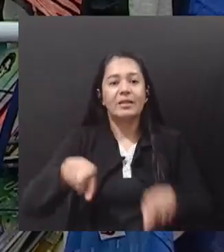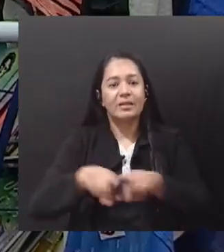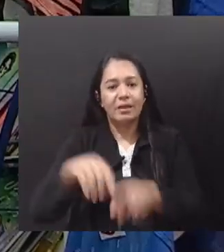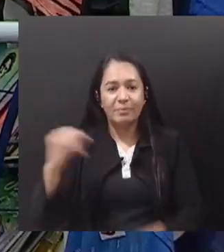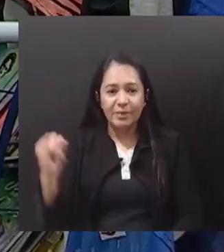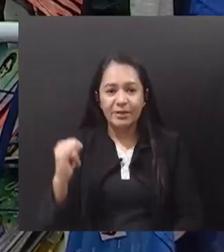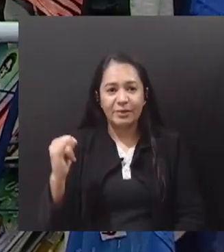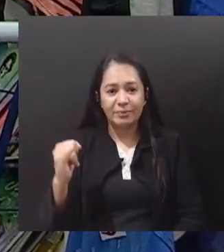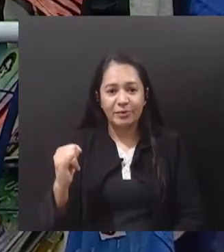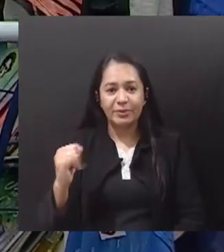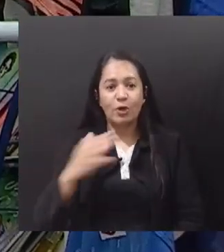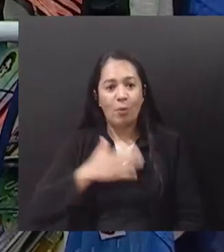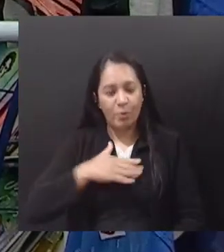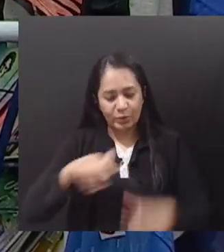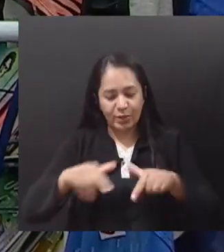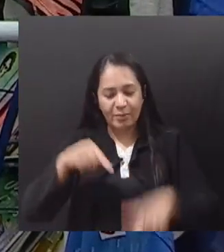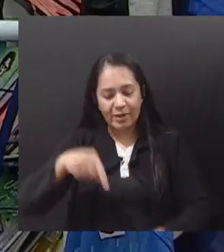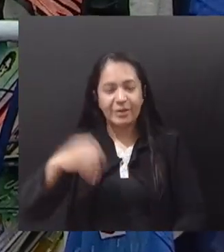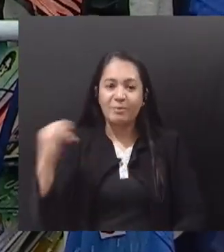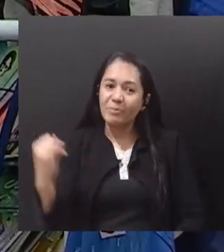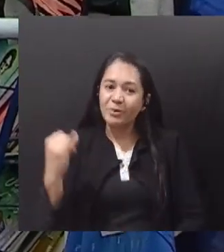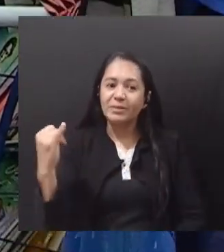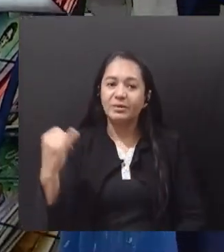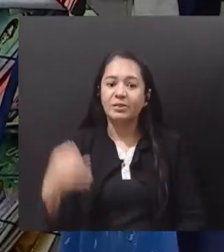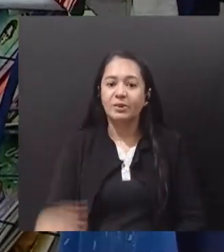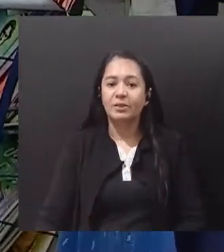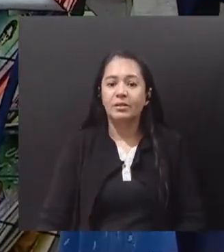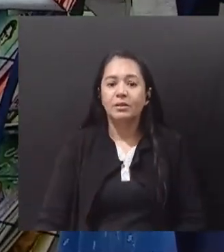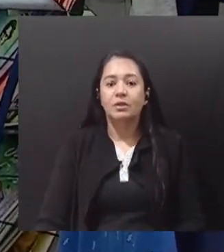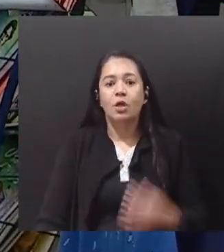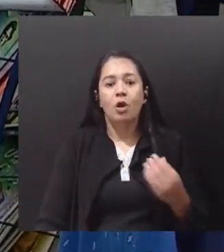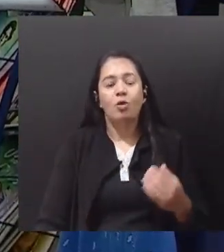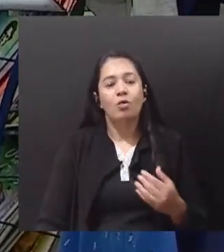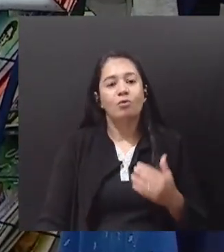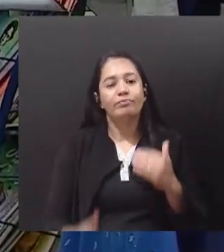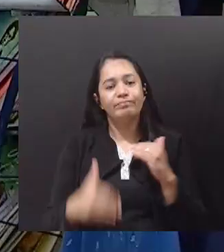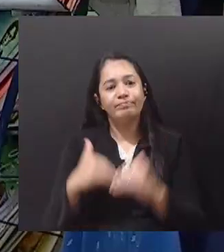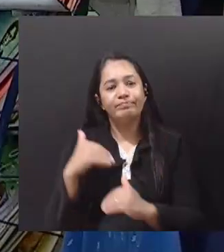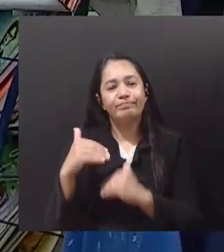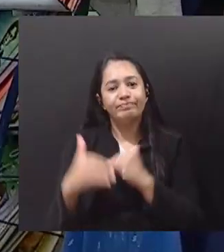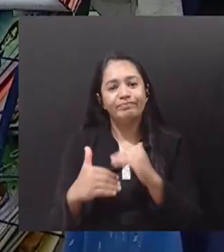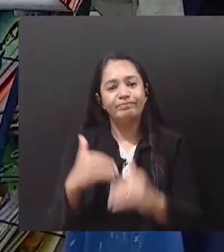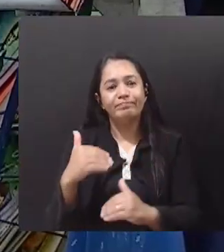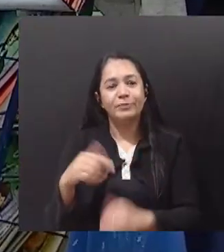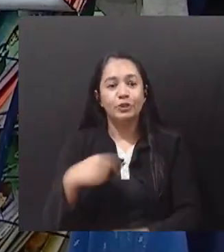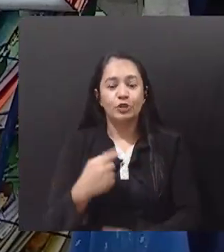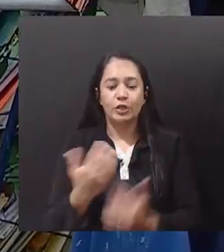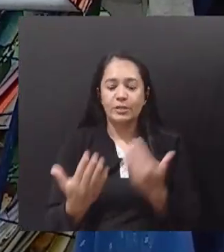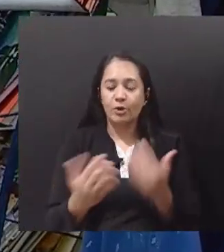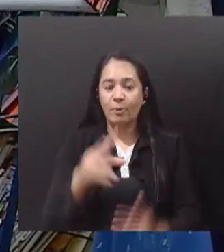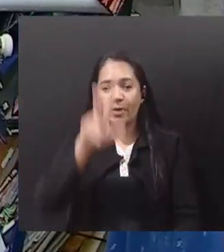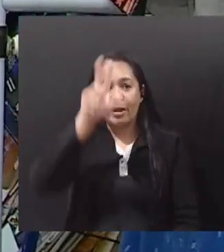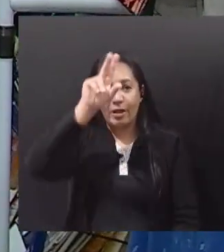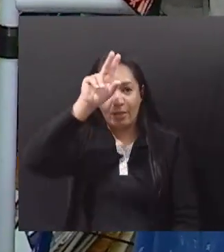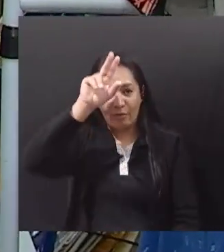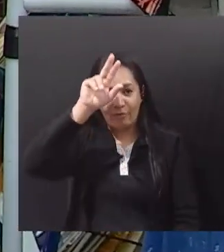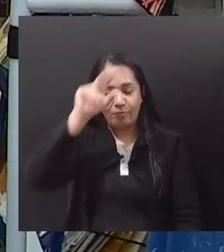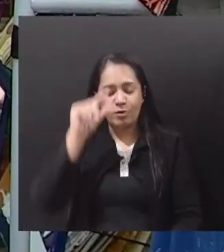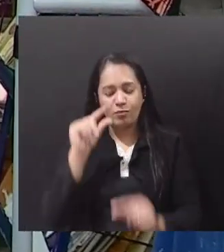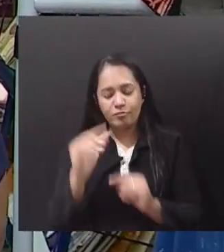o meu trabalho, como formiguinha, né? Que a gente fala que nós somos formiguinhas, né? O trabalho é bem de pouquinho em